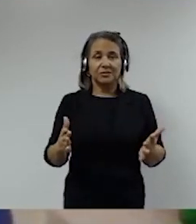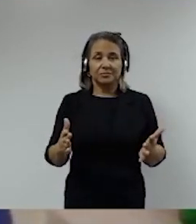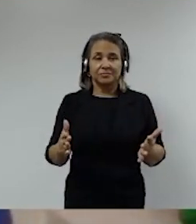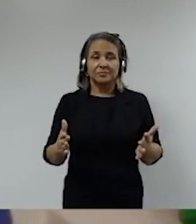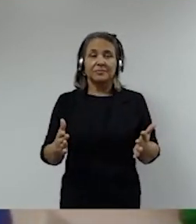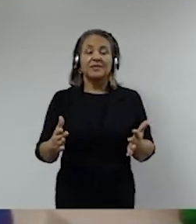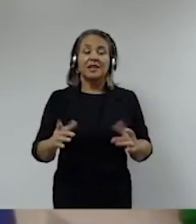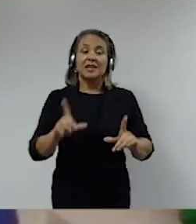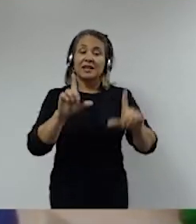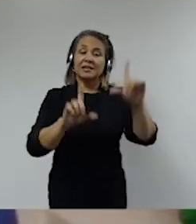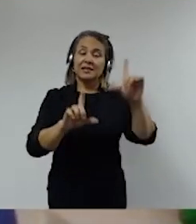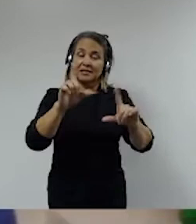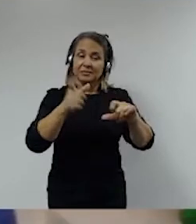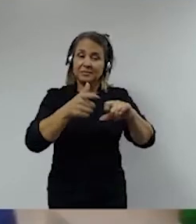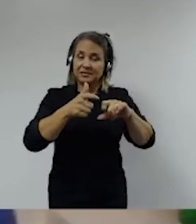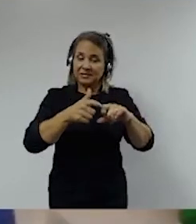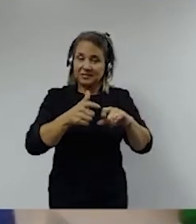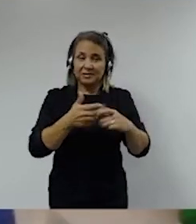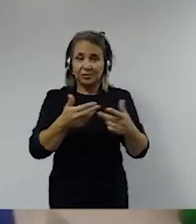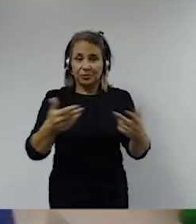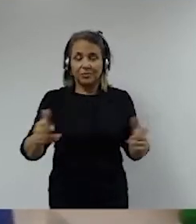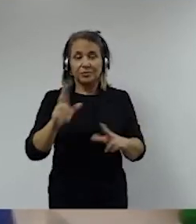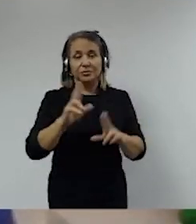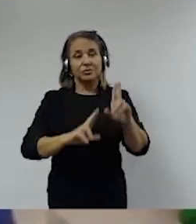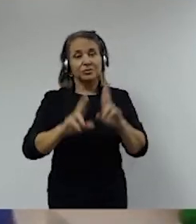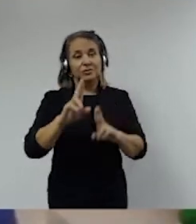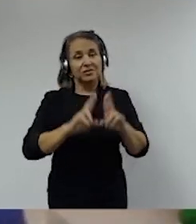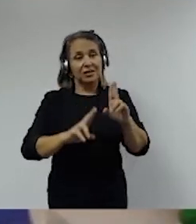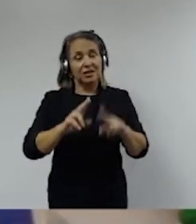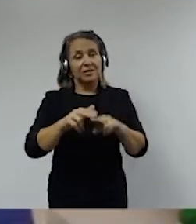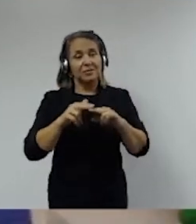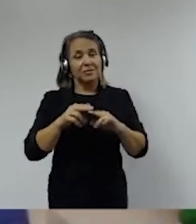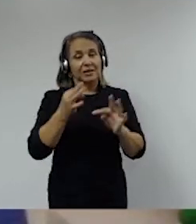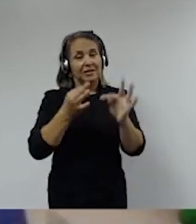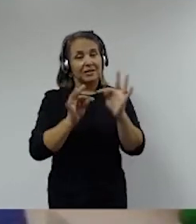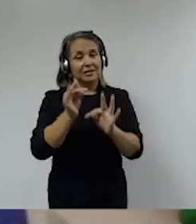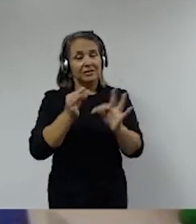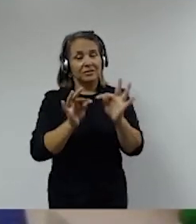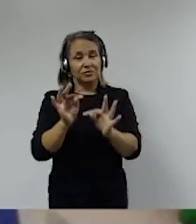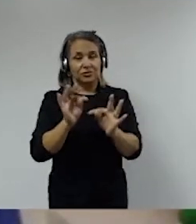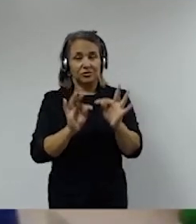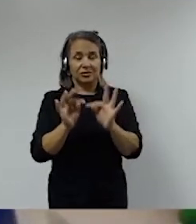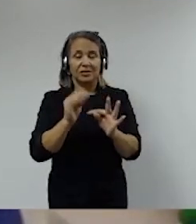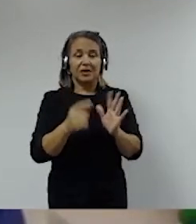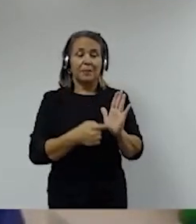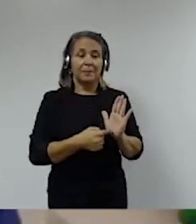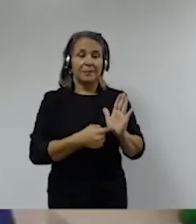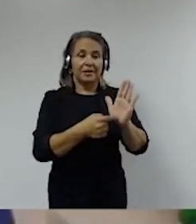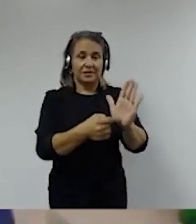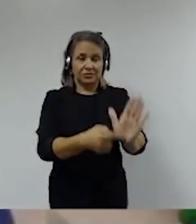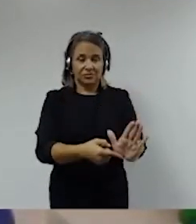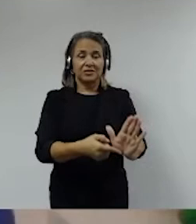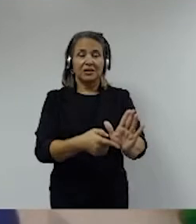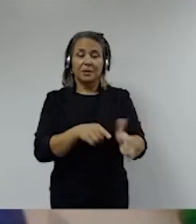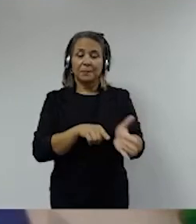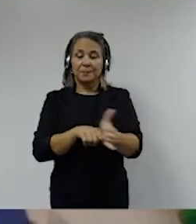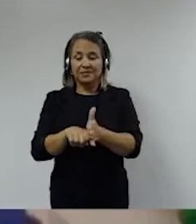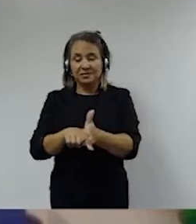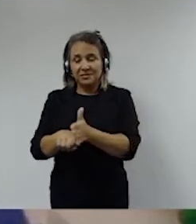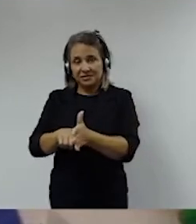que a telemedicina é o exercício da medicina mediado por tecnologias para fins de assistência,